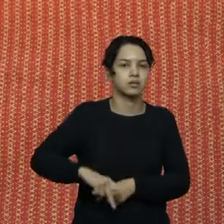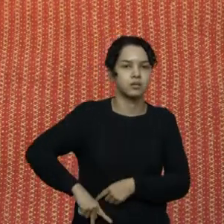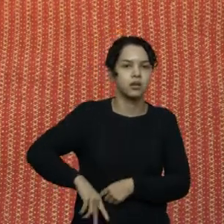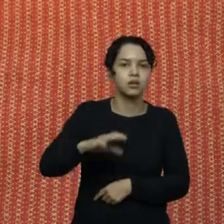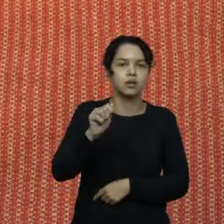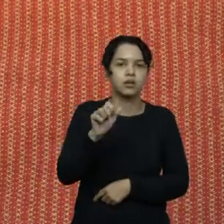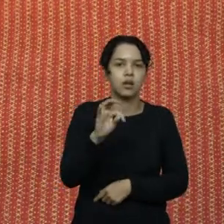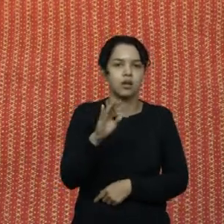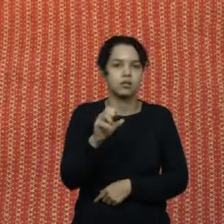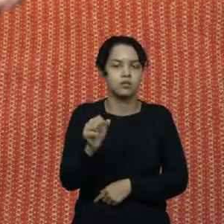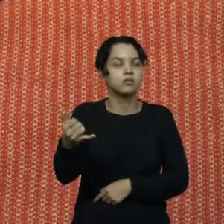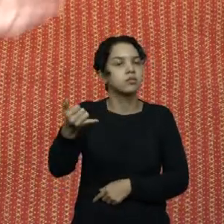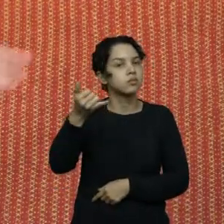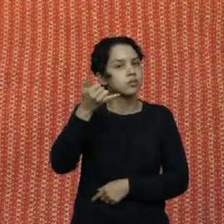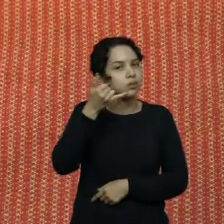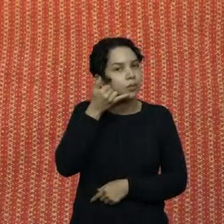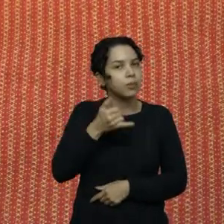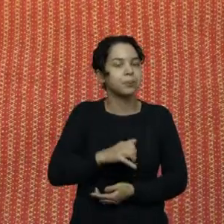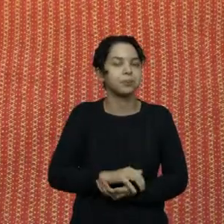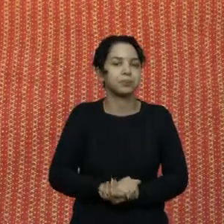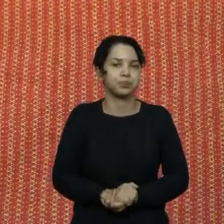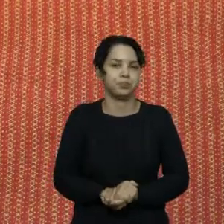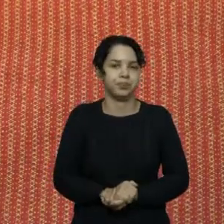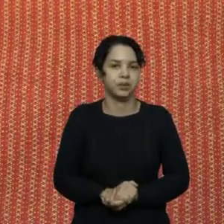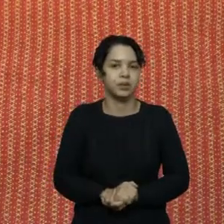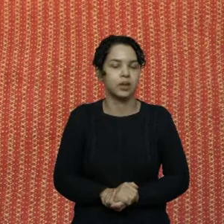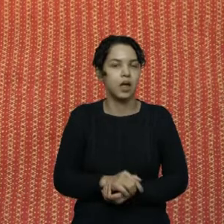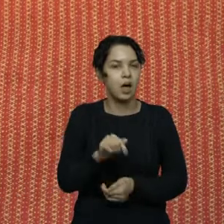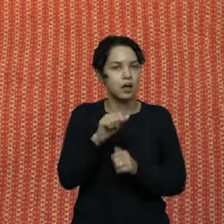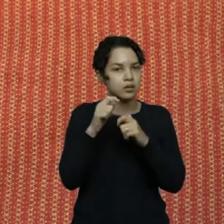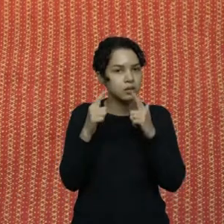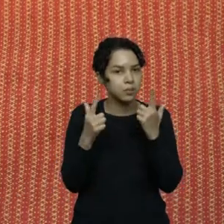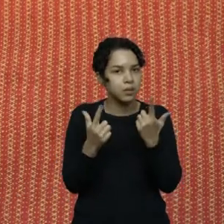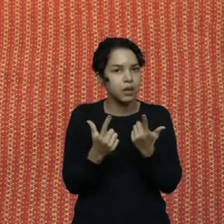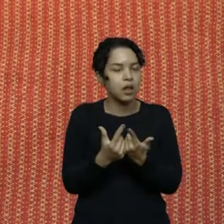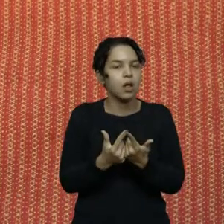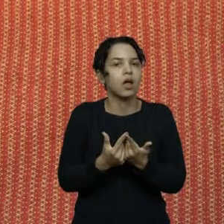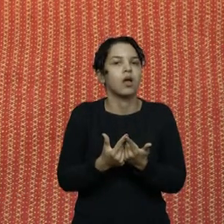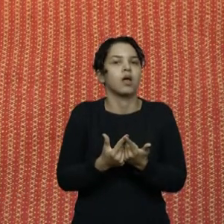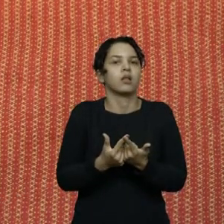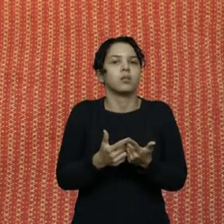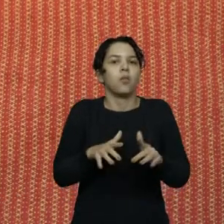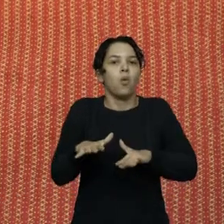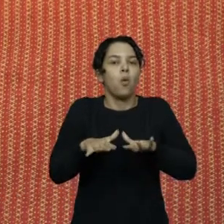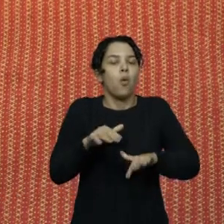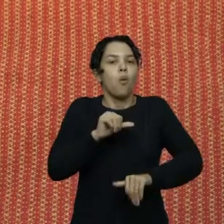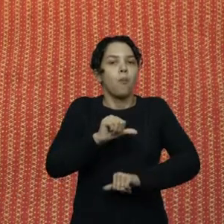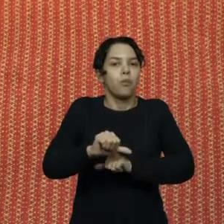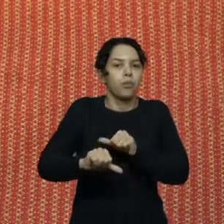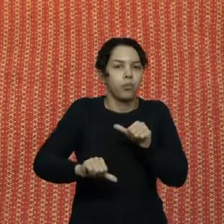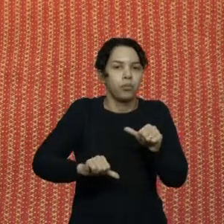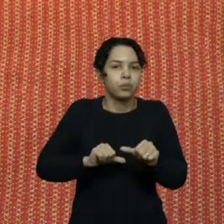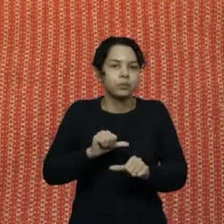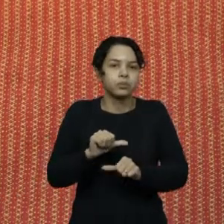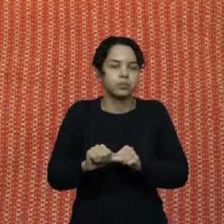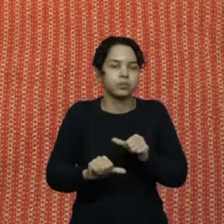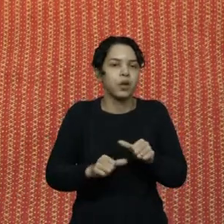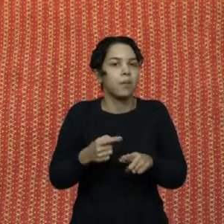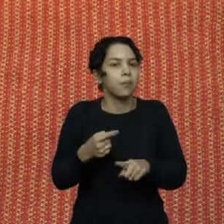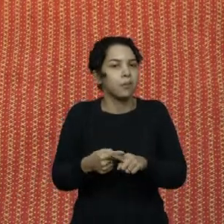oeste e a casa se mobilizou para mudar essa situação Deputado Marcos